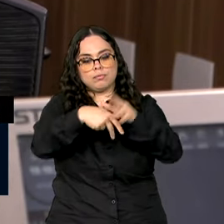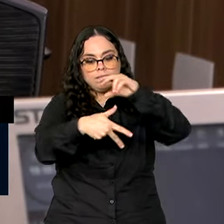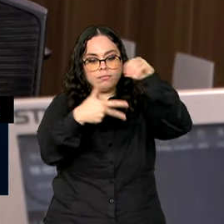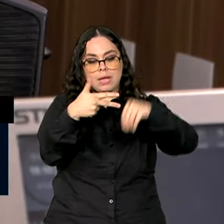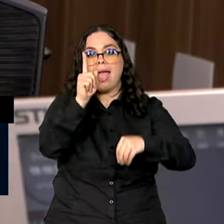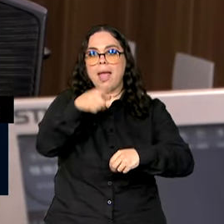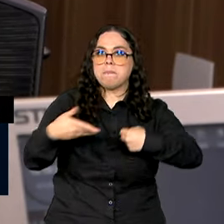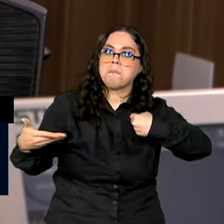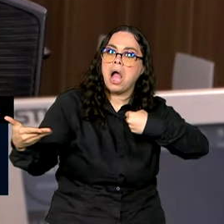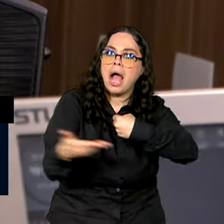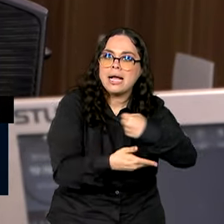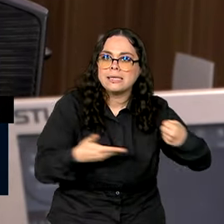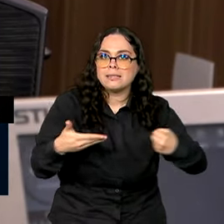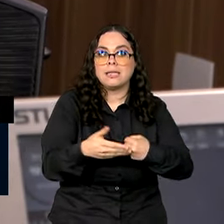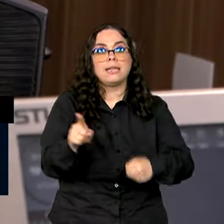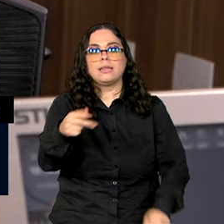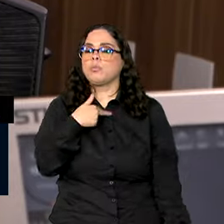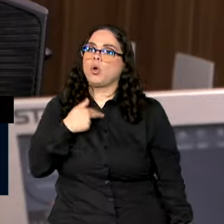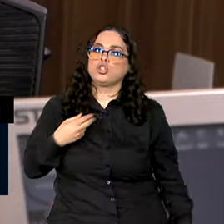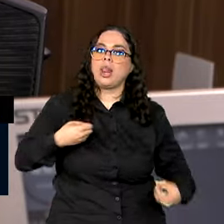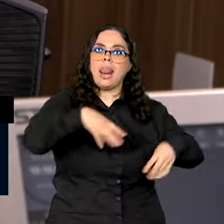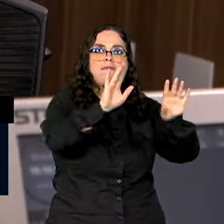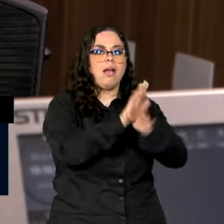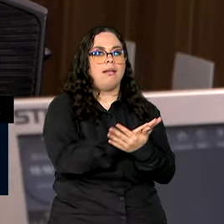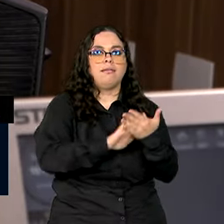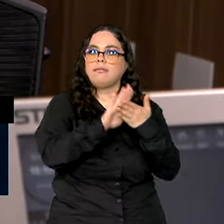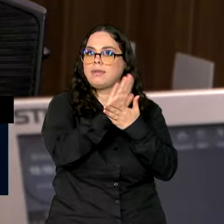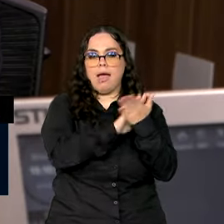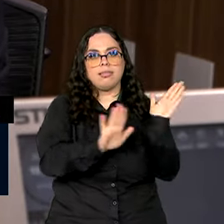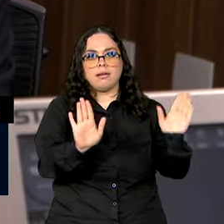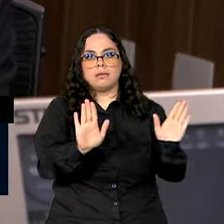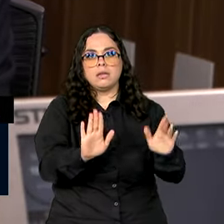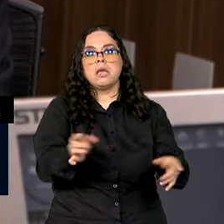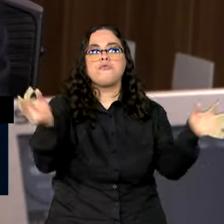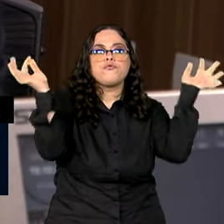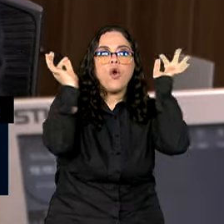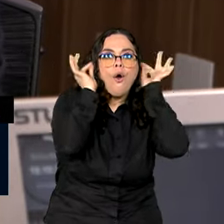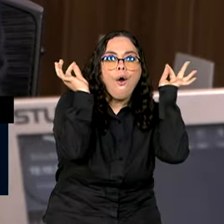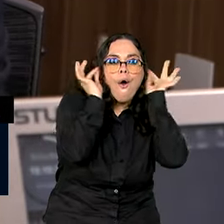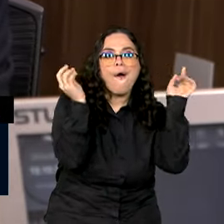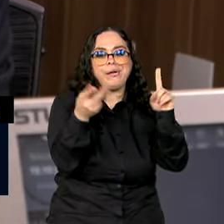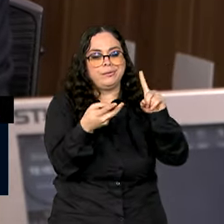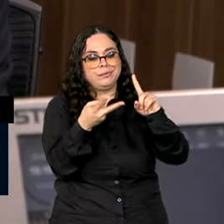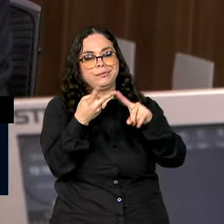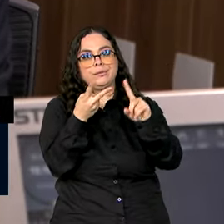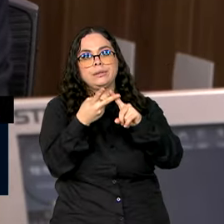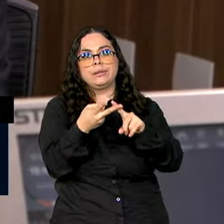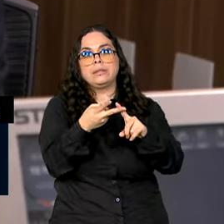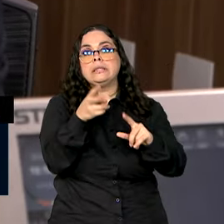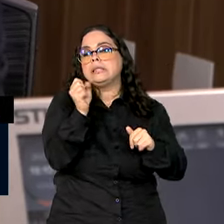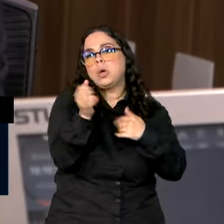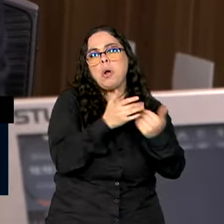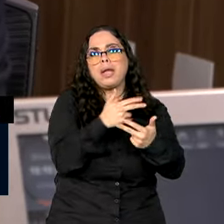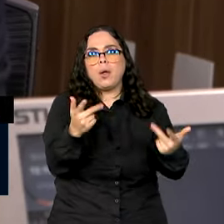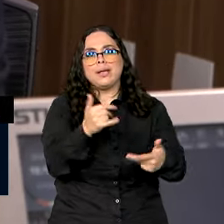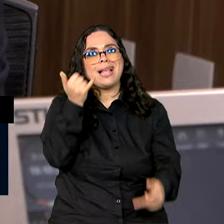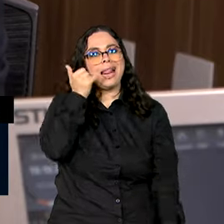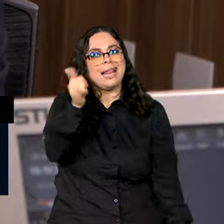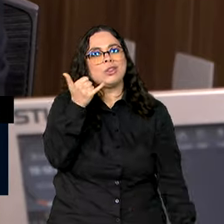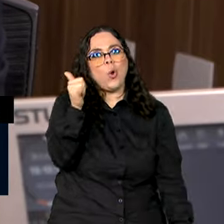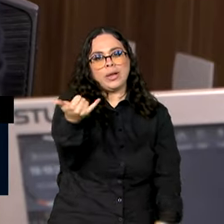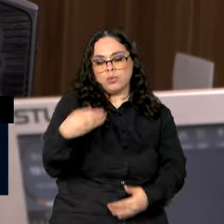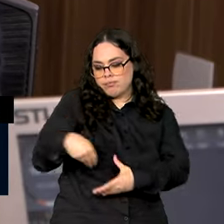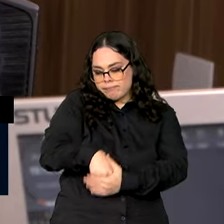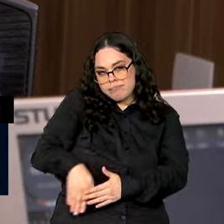condições essenciais de resto não pode levar nada não pode levar fone de ouvido não pode levar nenhum tipo de aparelho eletrônico